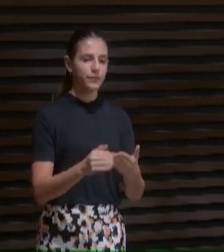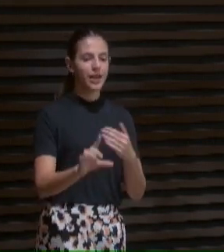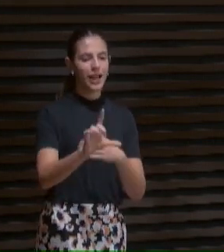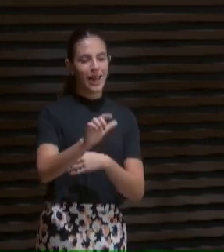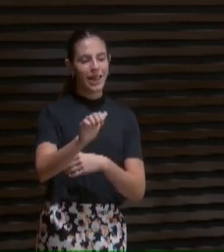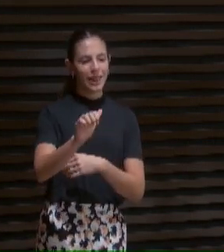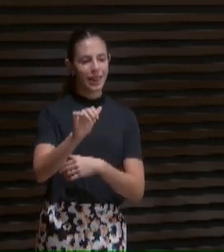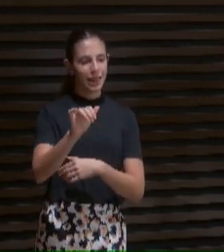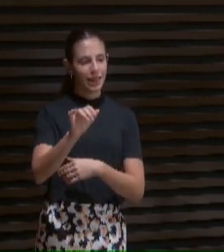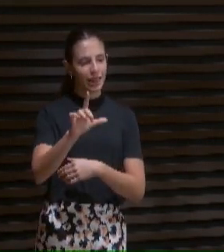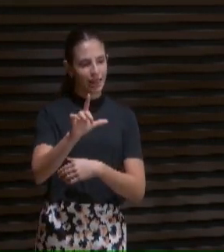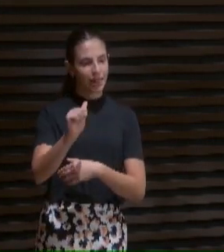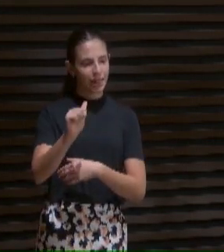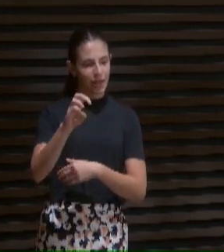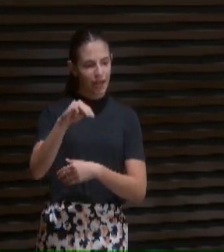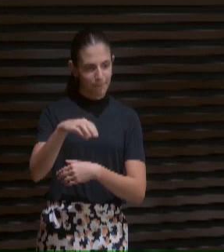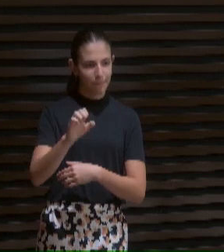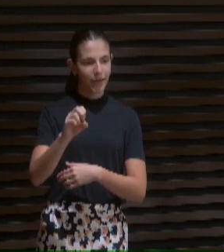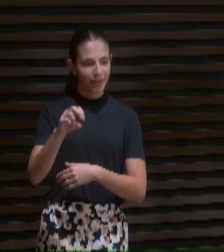Lamentações de Jeremias.